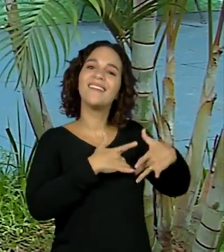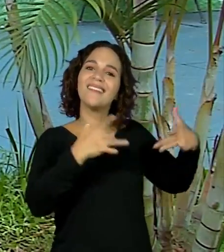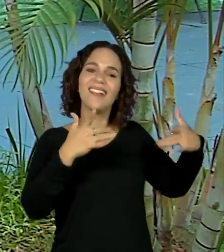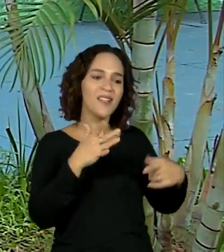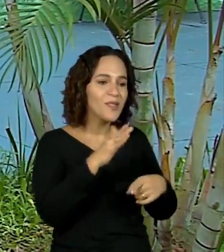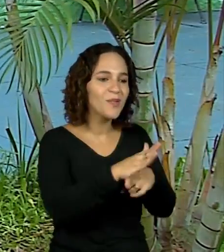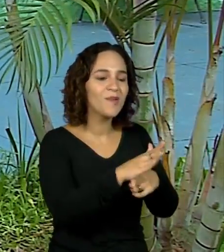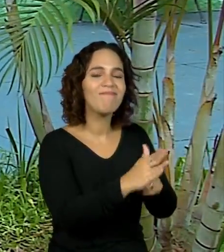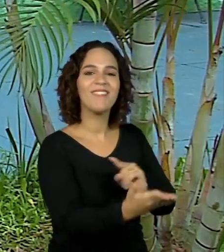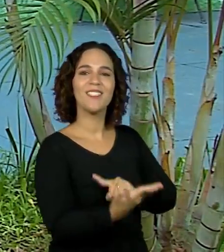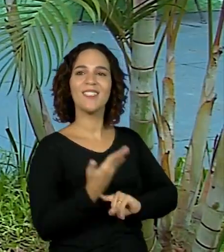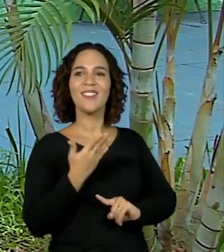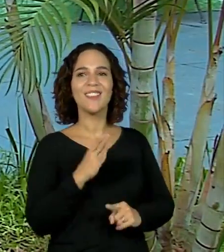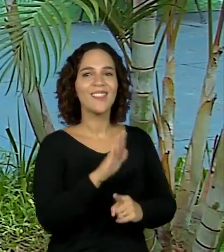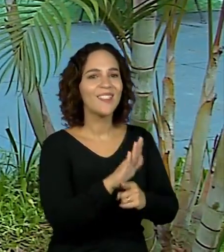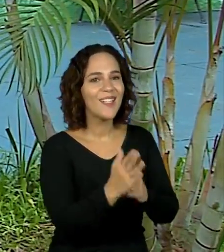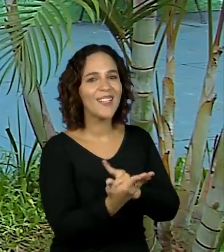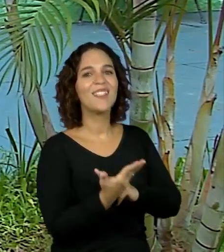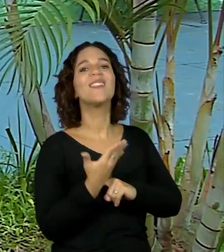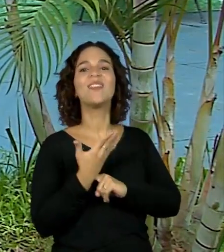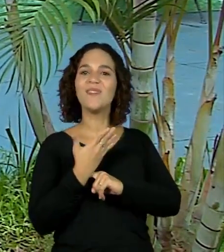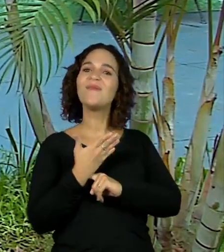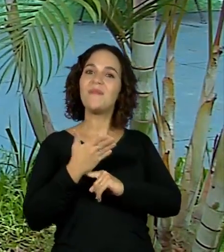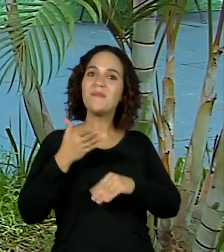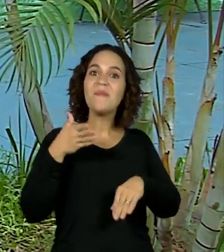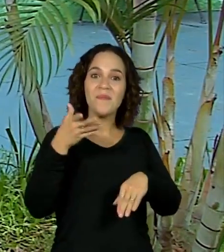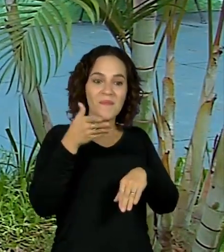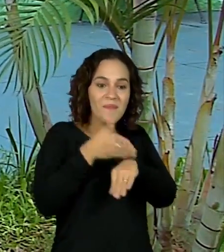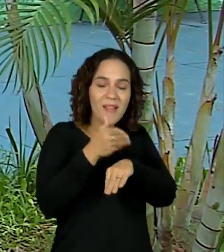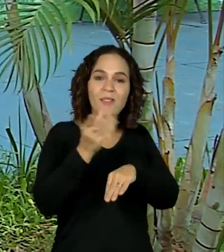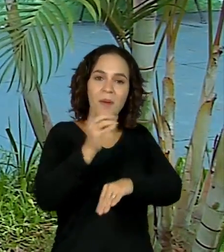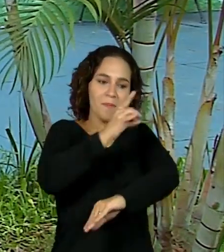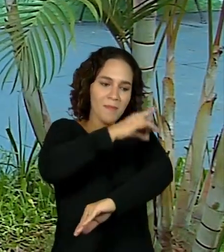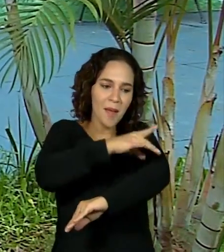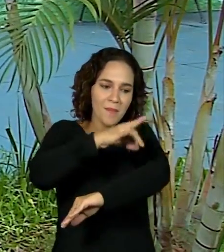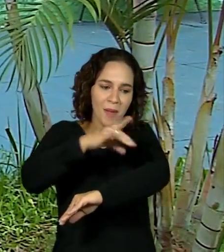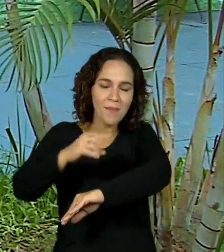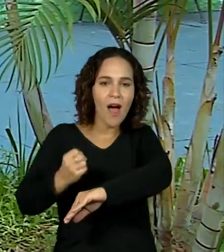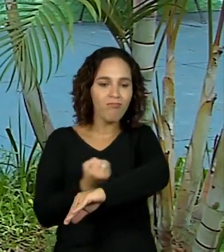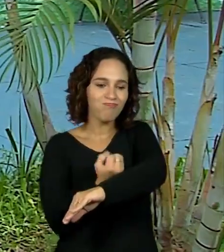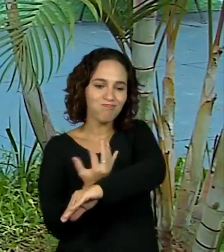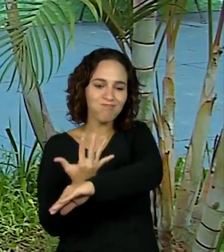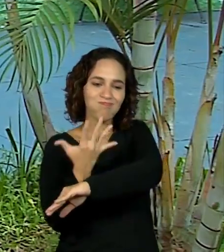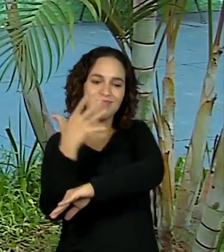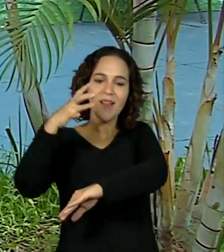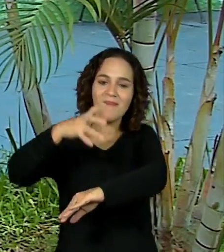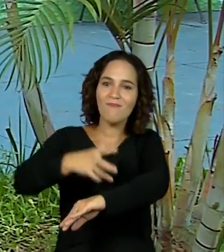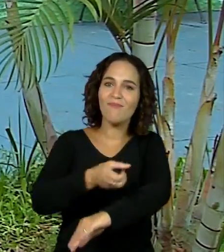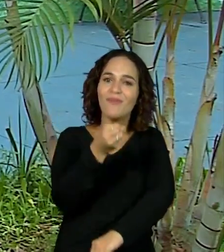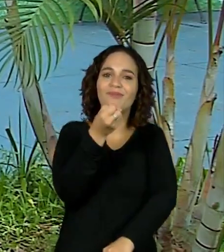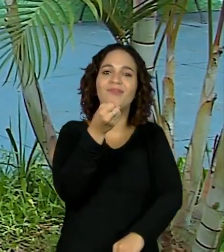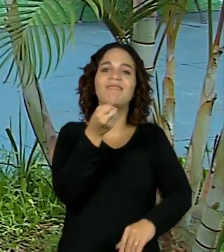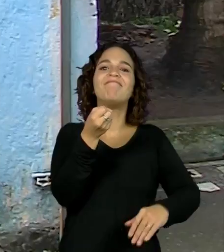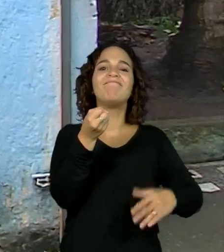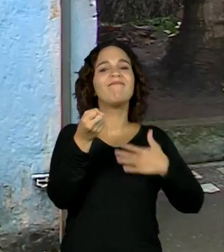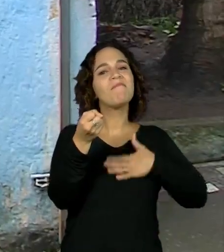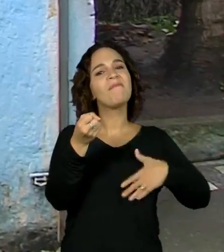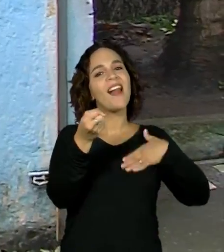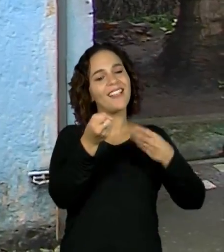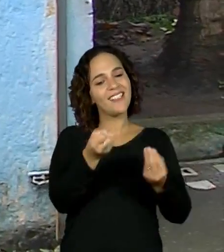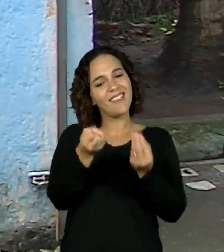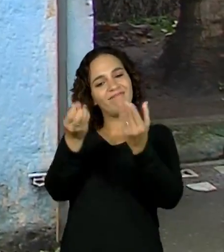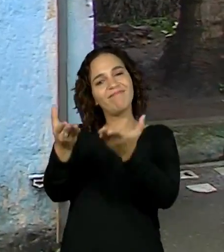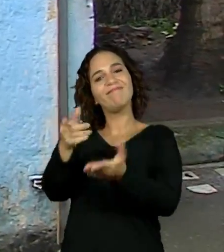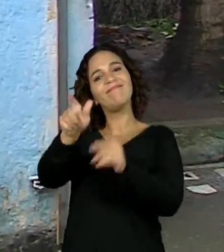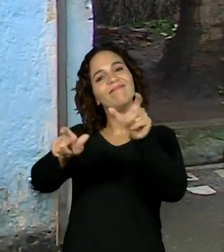né? Poder participar de um processo desde o plantio, né, até a colheita e ter o prazer de entregar isso para pessoas